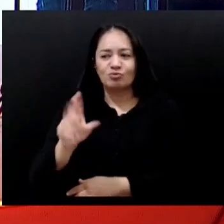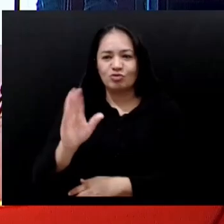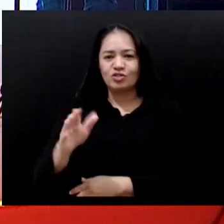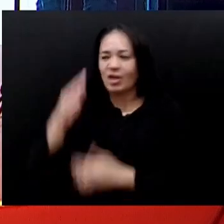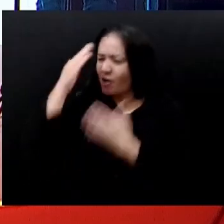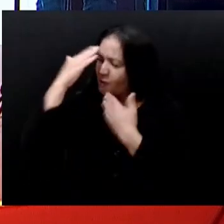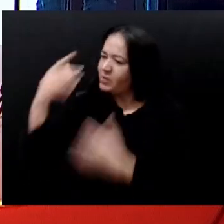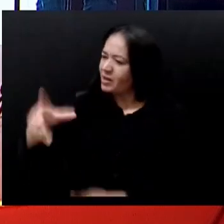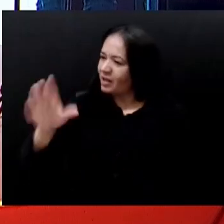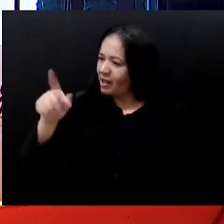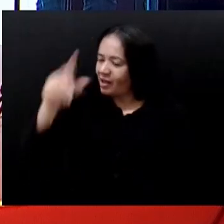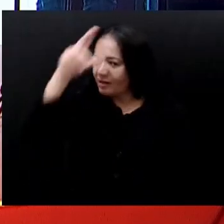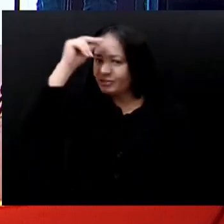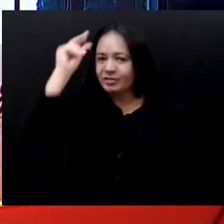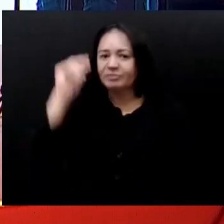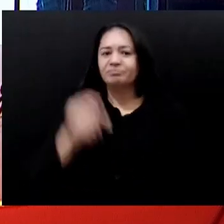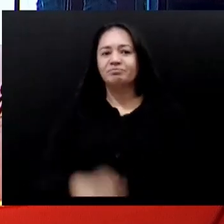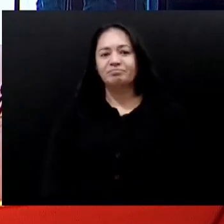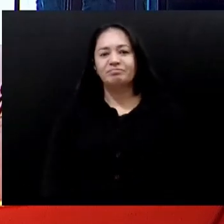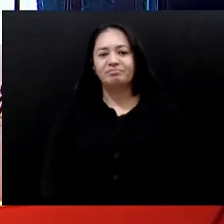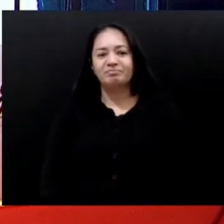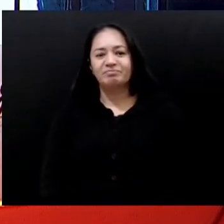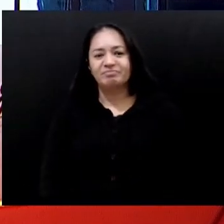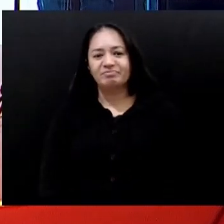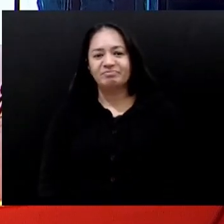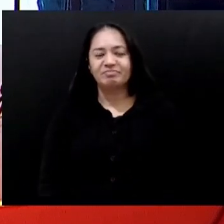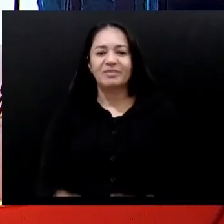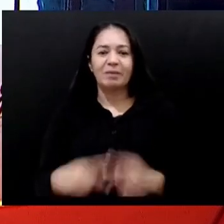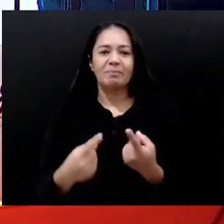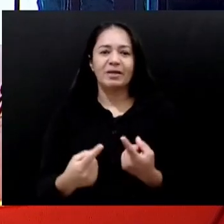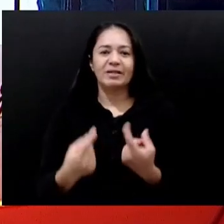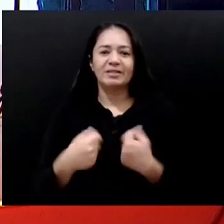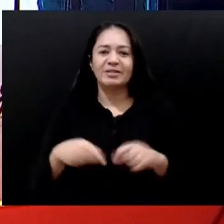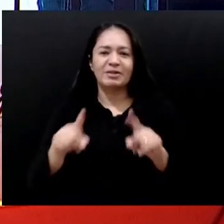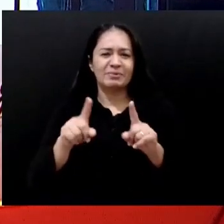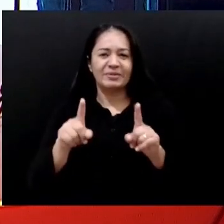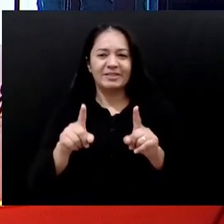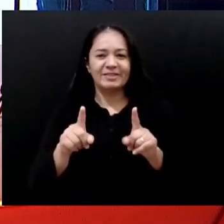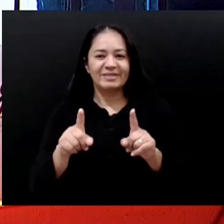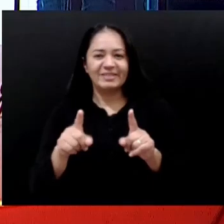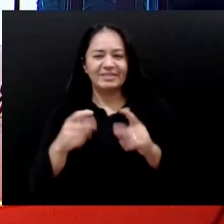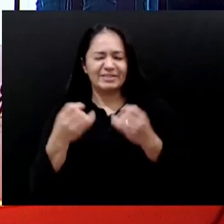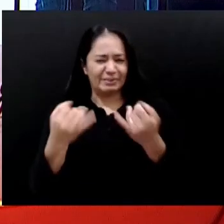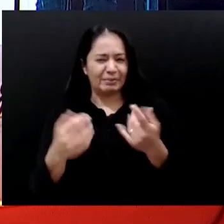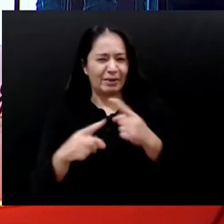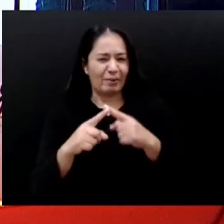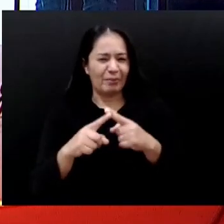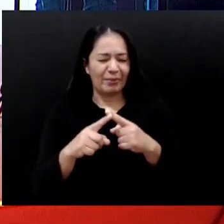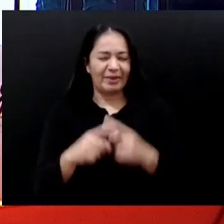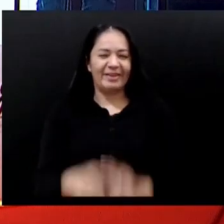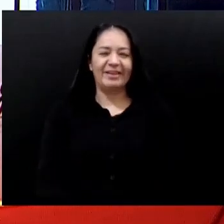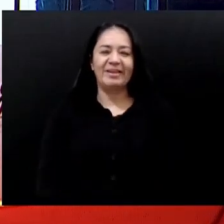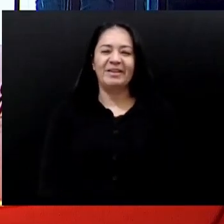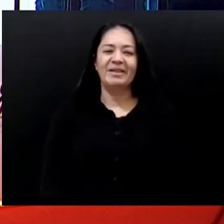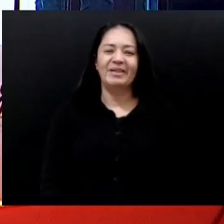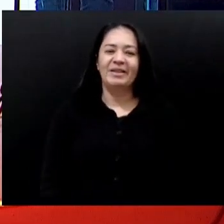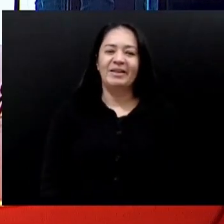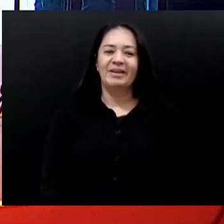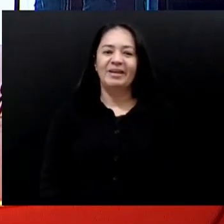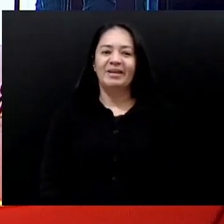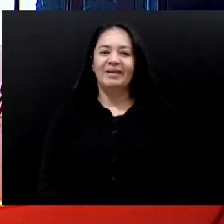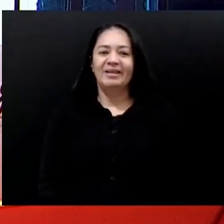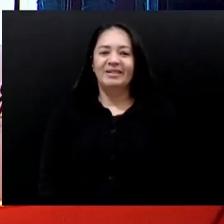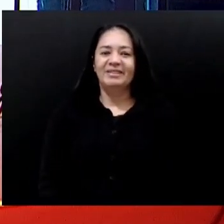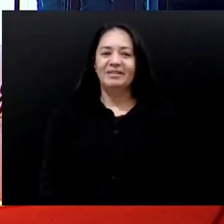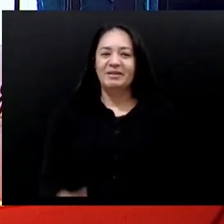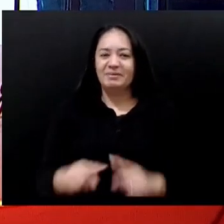olha... Mas eu não vou falar por que não, né, Flozão? Para não arrumar briga, mas ele falou que a Adriana está chegando bem cansada,